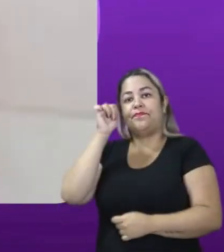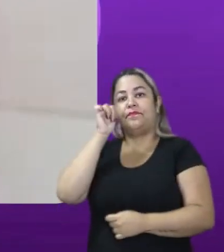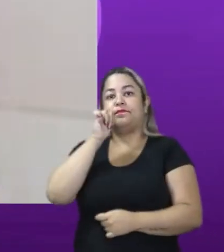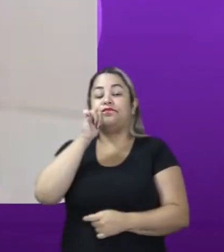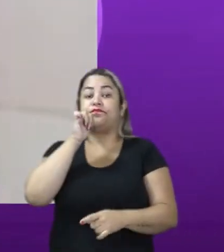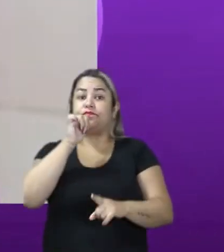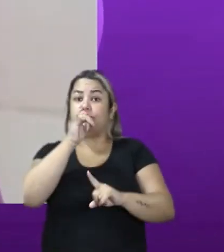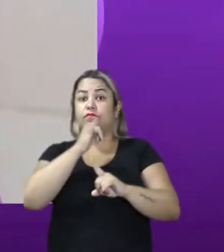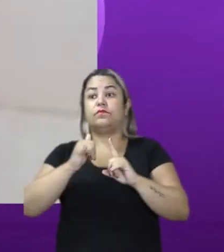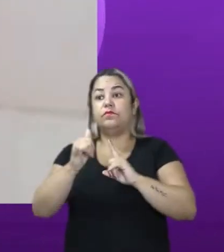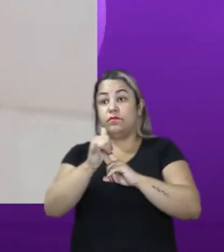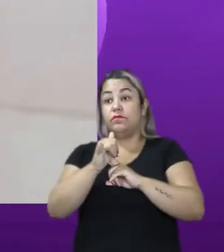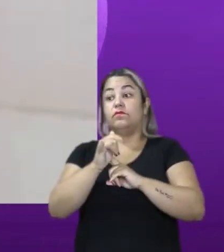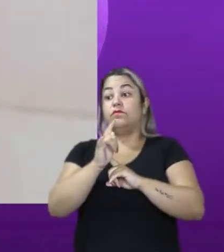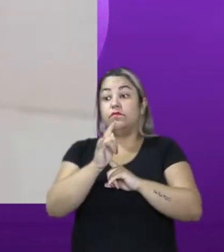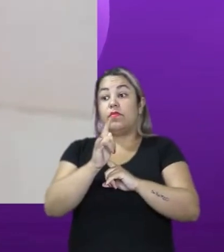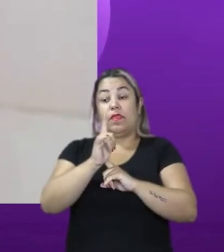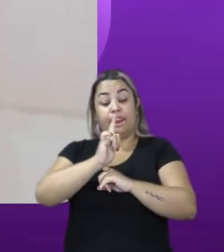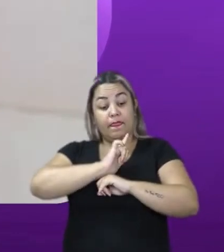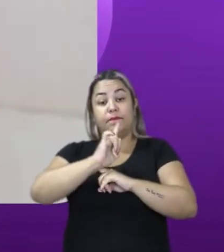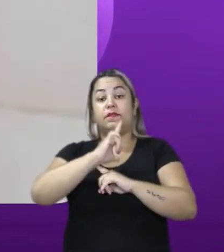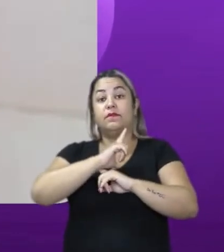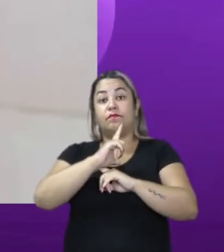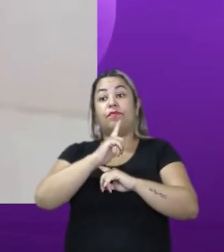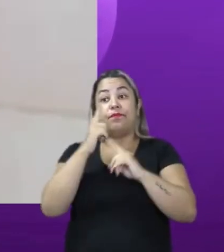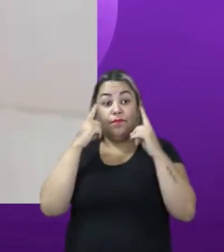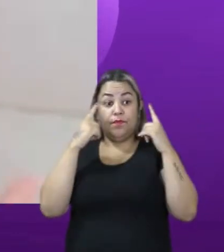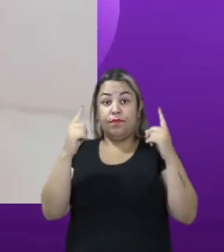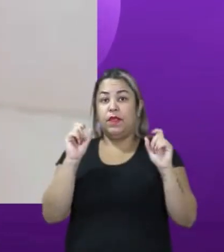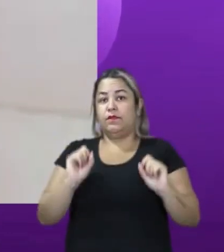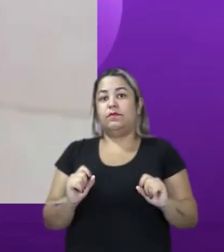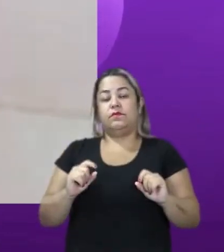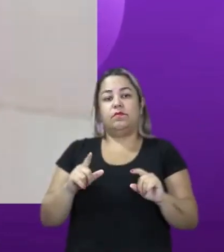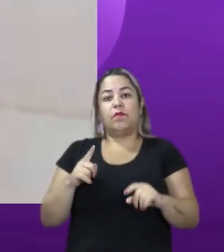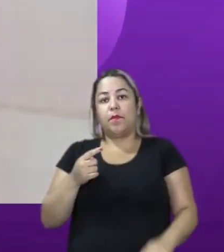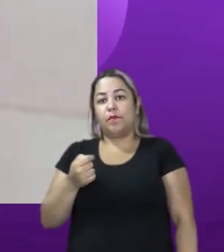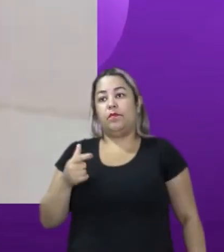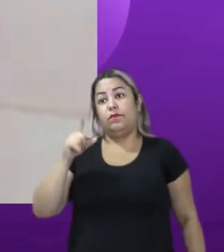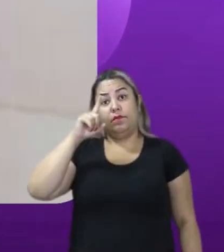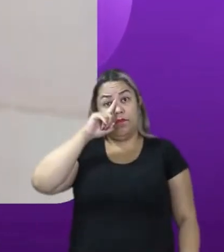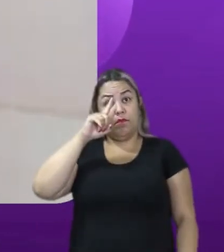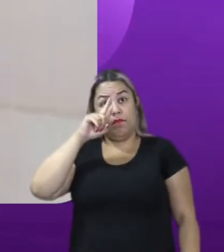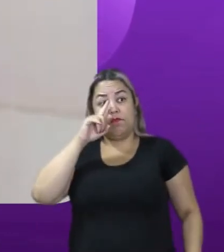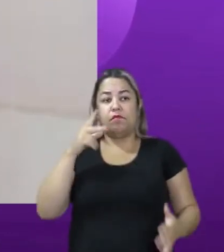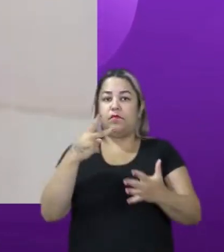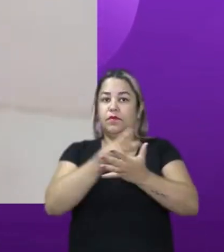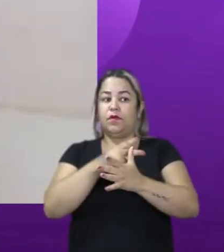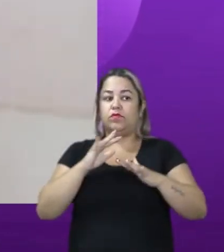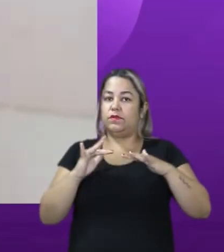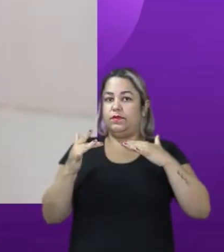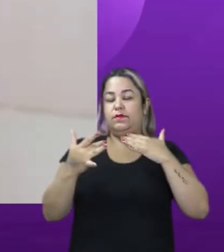feminicídio. Então, essa violência ela não é menos grave porque acontece nas redes.